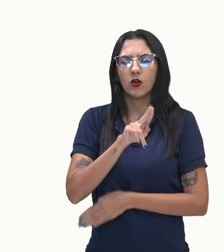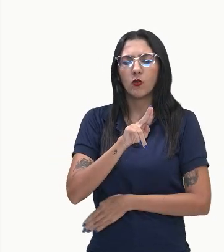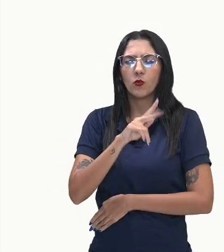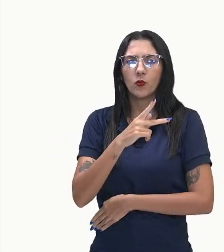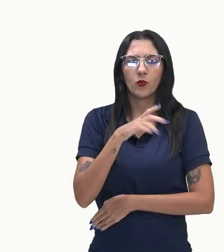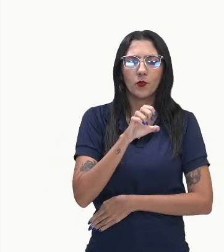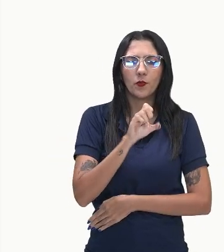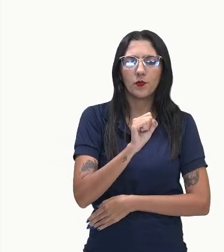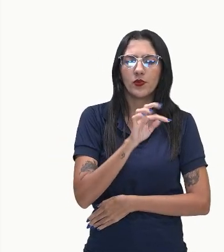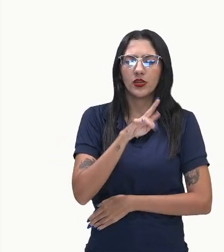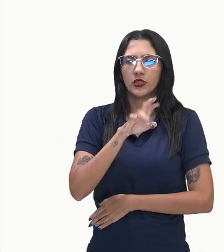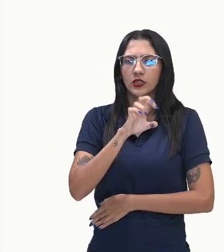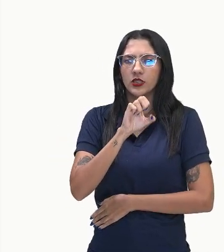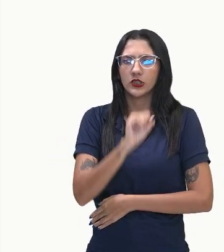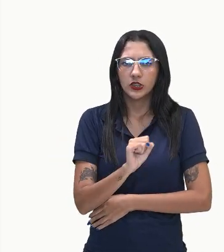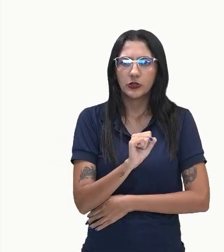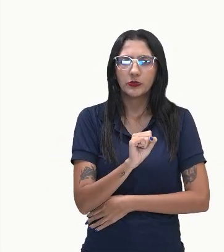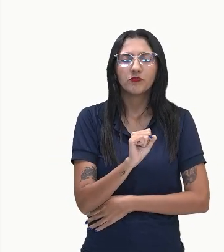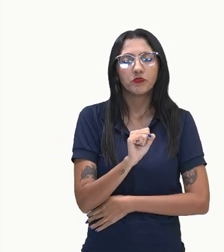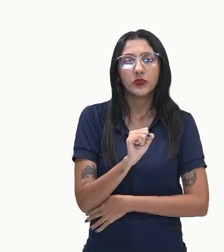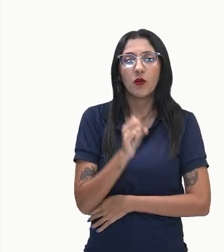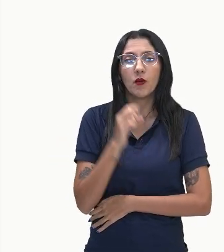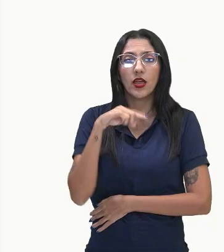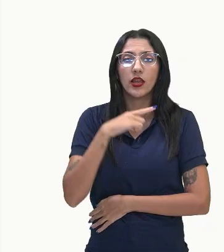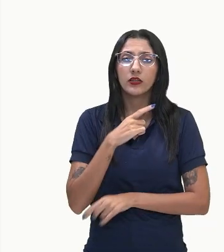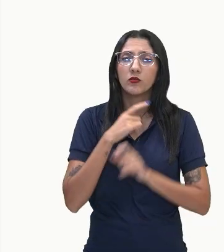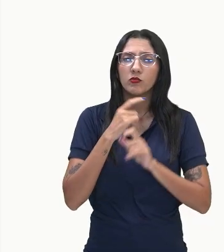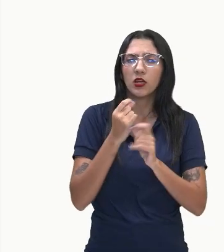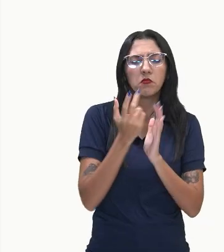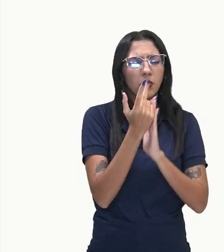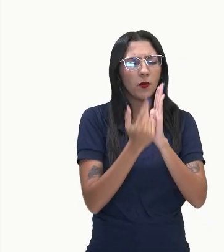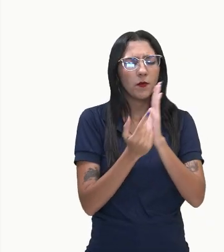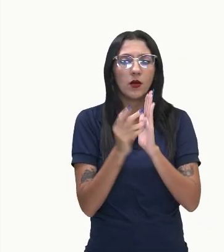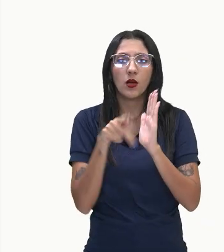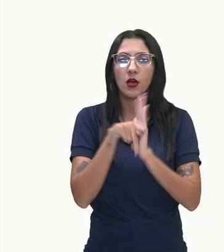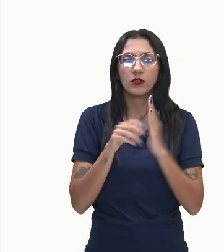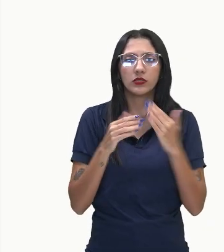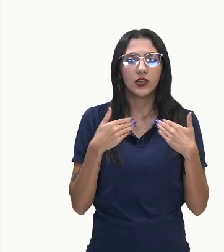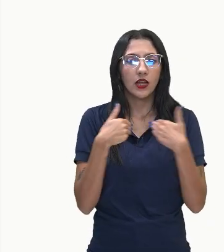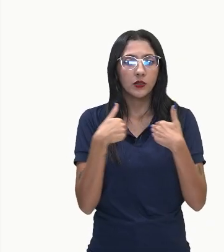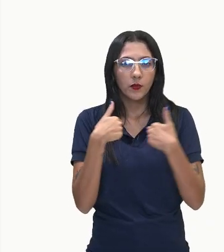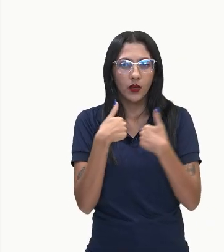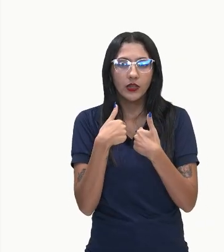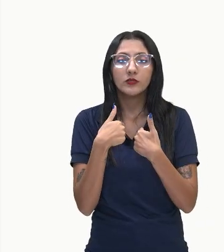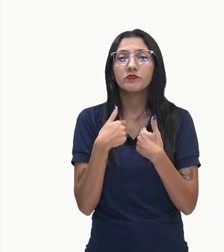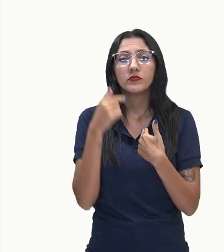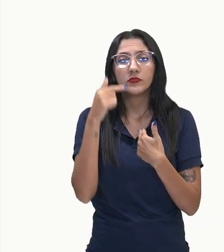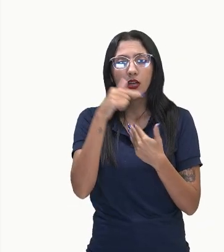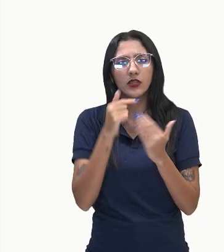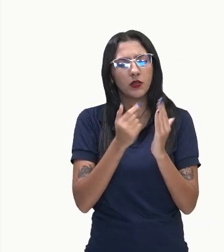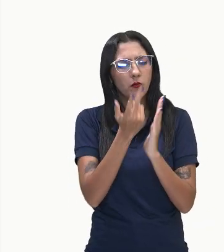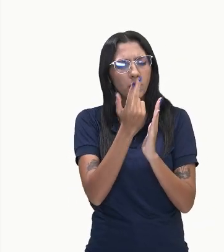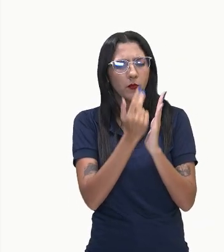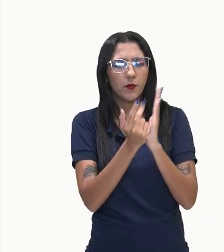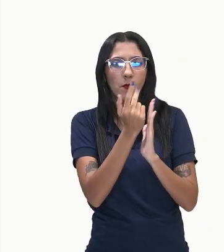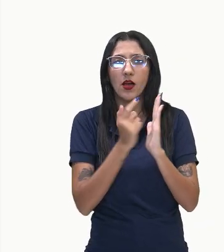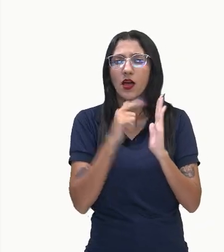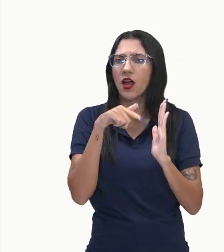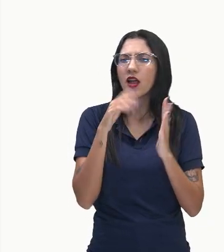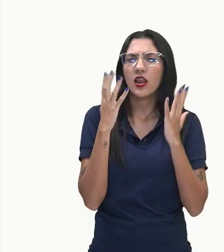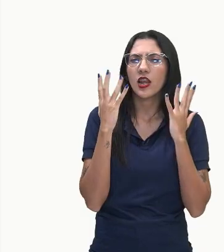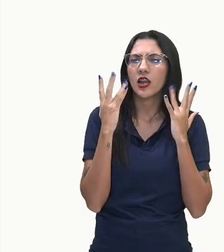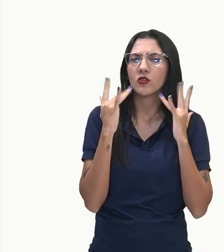Que elas representam, na maioria das vezes, animais. E essas pinturas eram naturalistas. Por